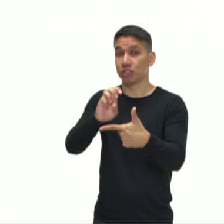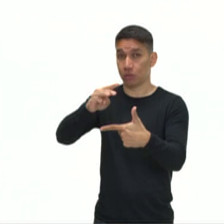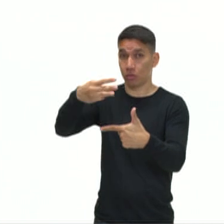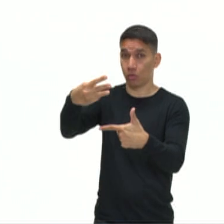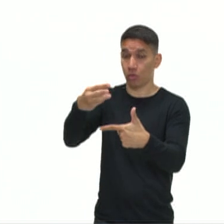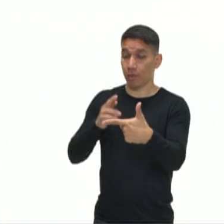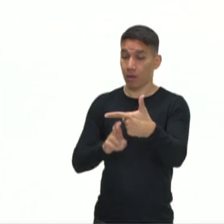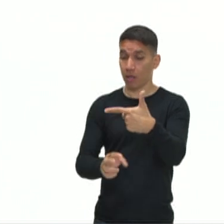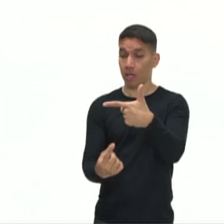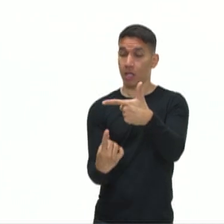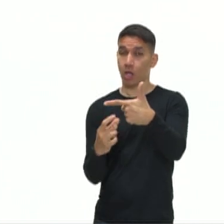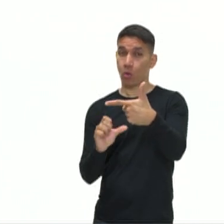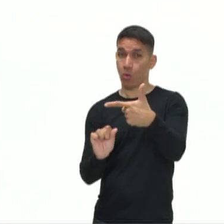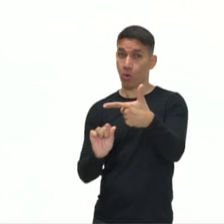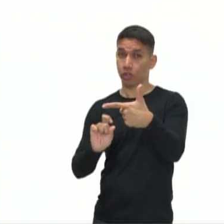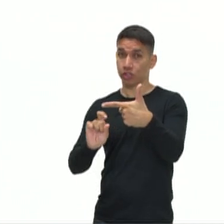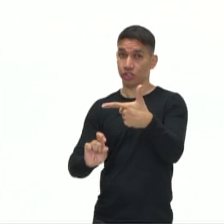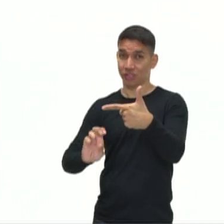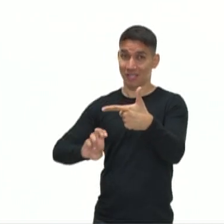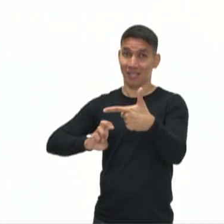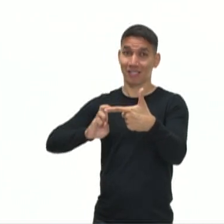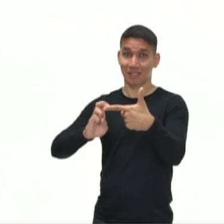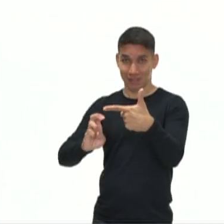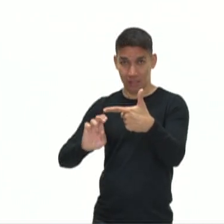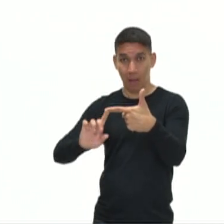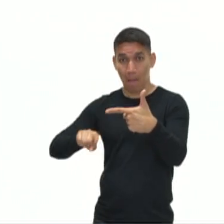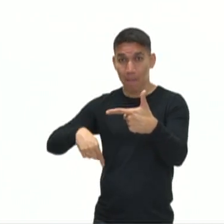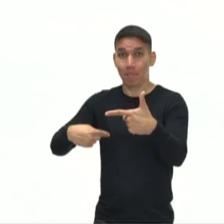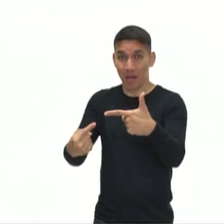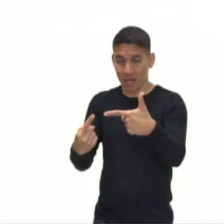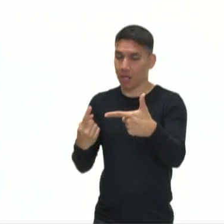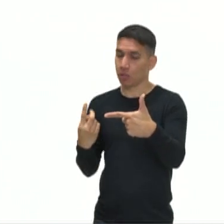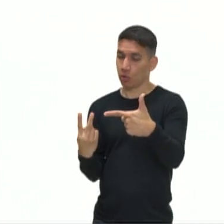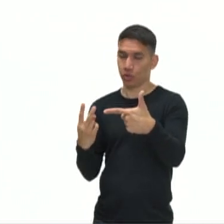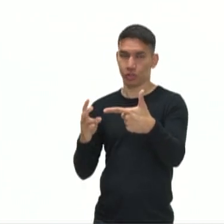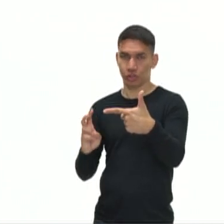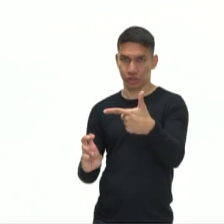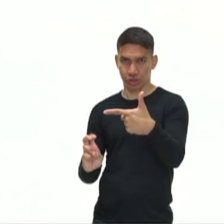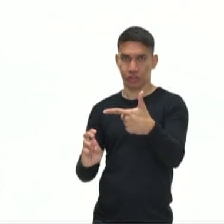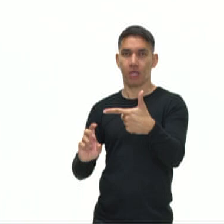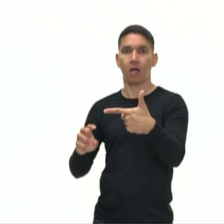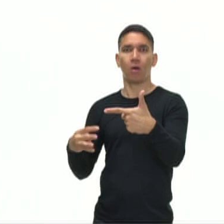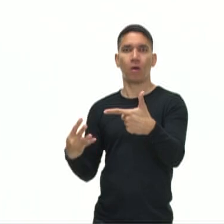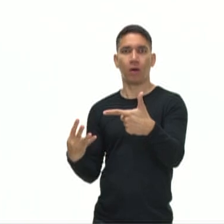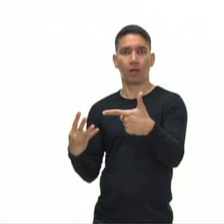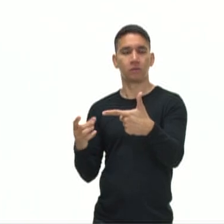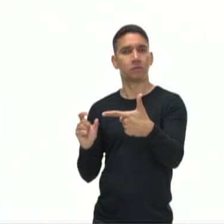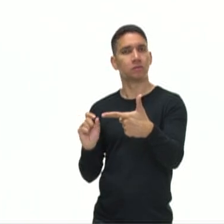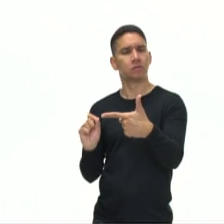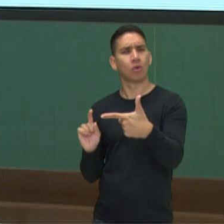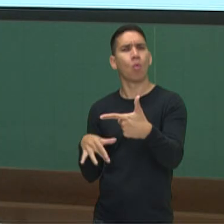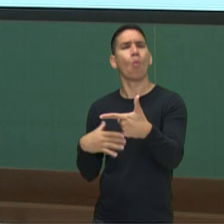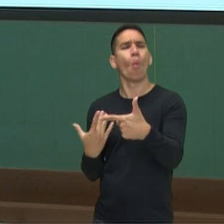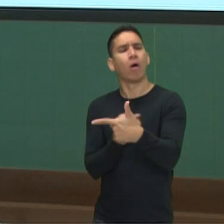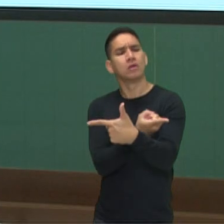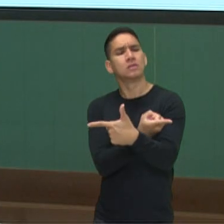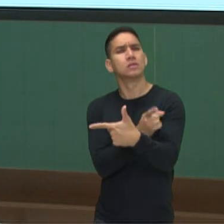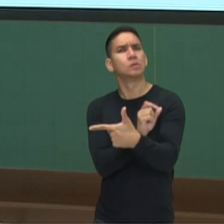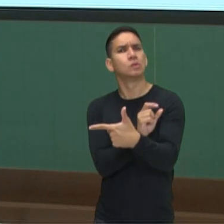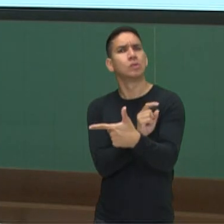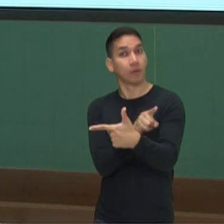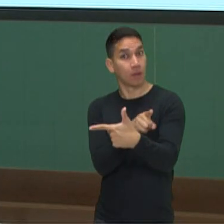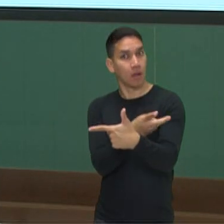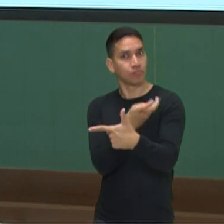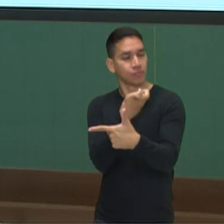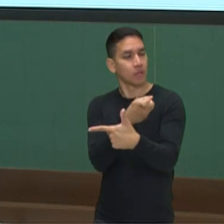resultado foi 18x à quinta mais 2x à quarta. Qual é o polinômio que eu dividi? Perceba, o polinômio que